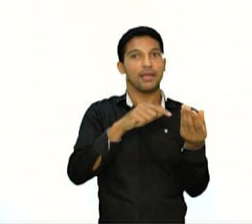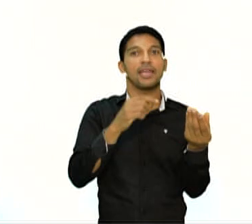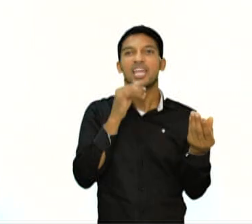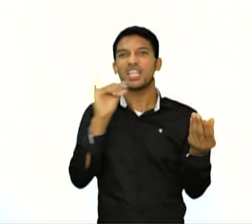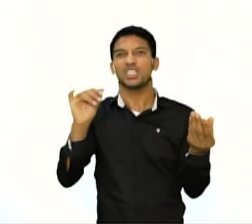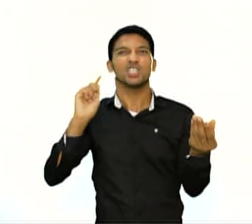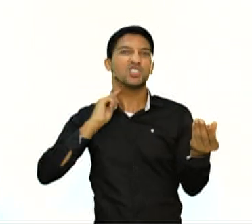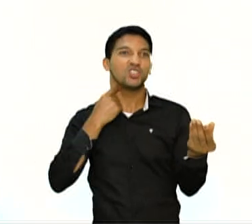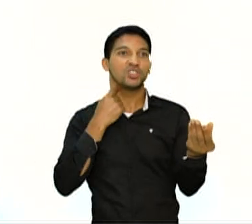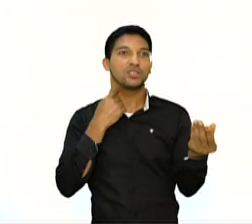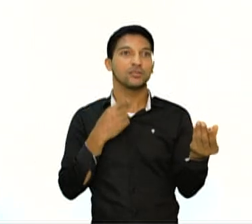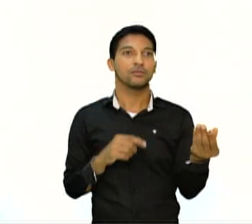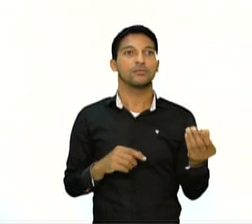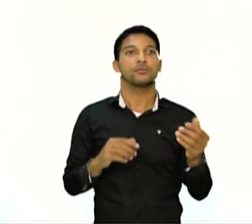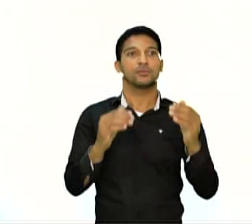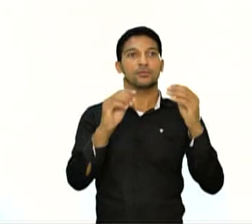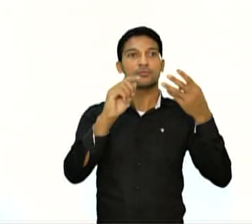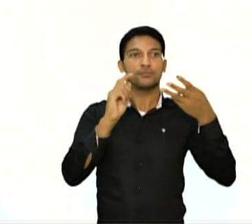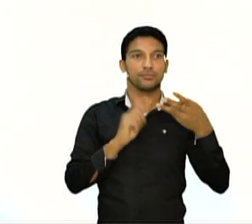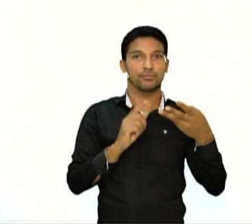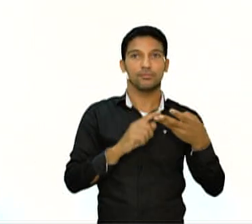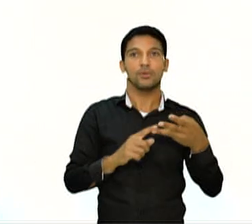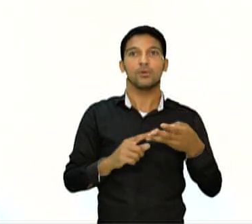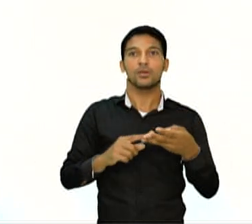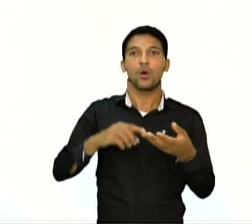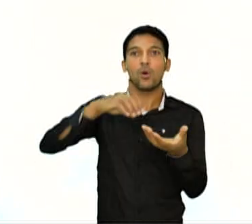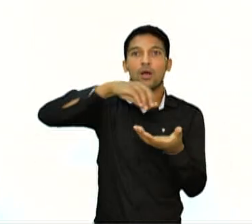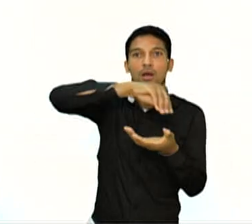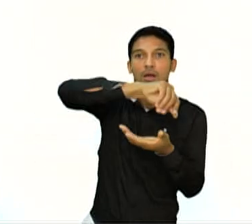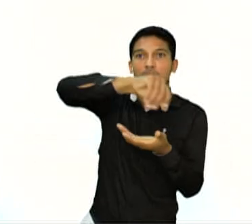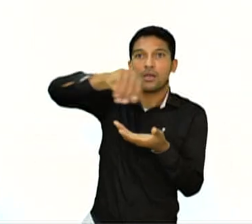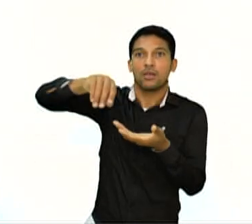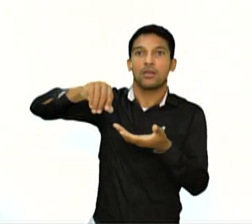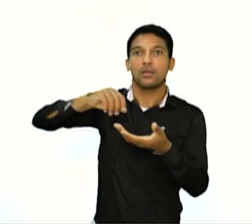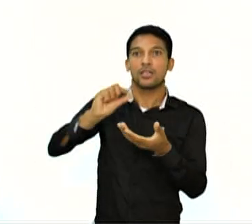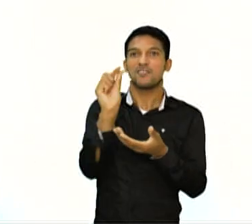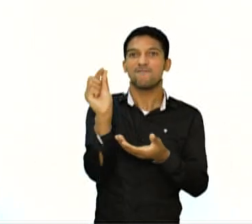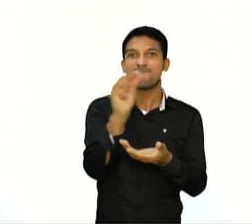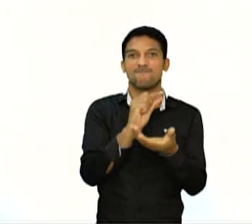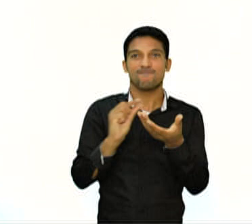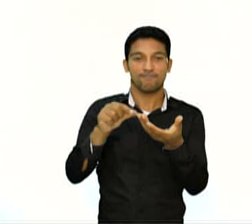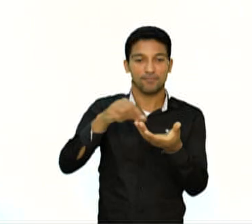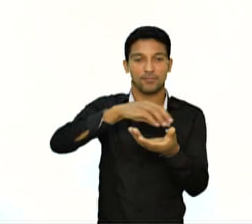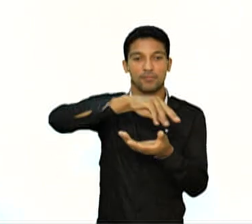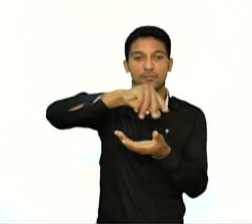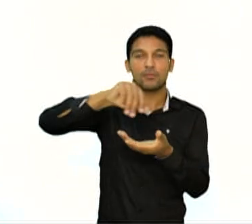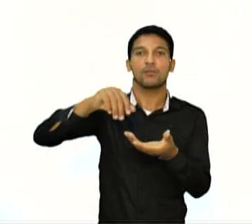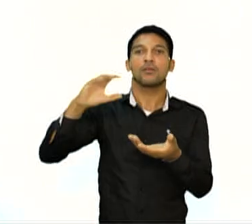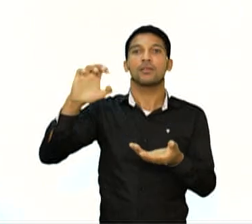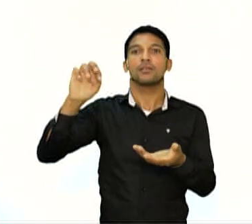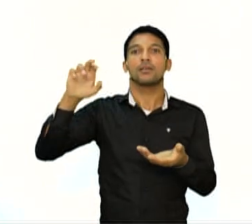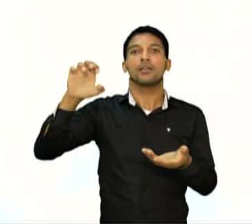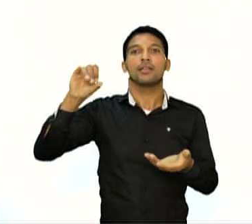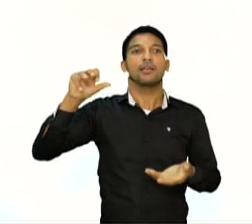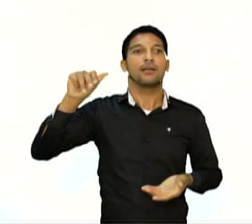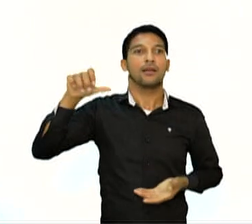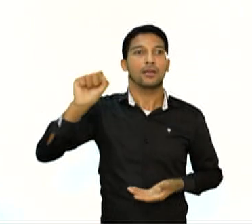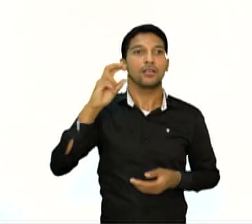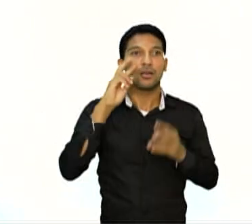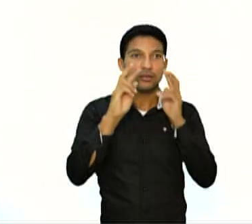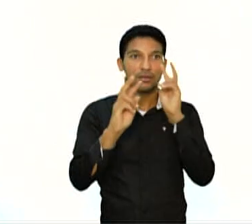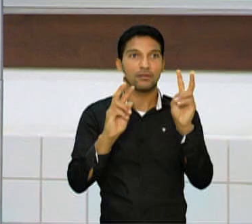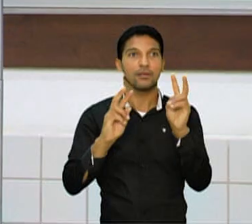muita energia, é necessário resolver o problema energético. E aqui uma lâmpadazinha para identificar essa situação